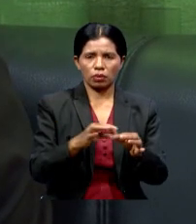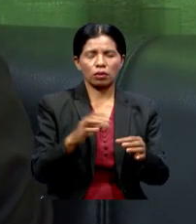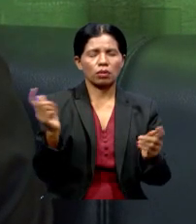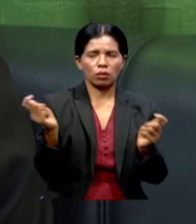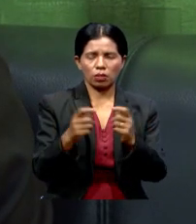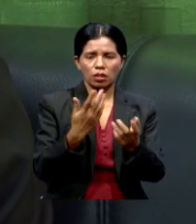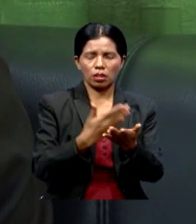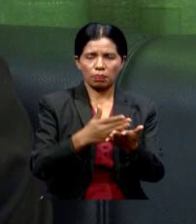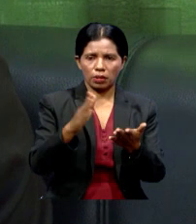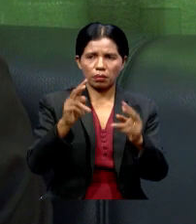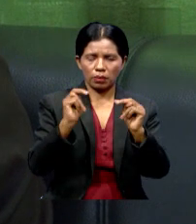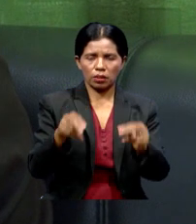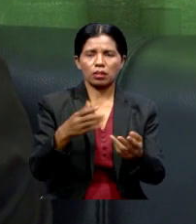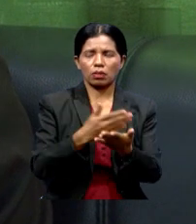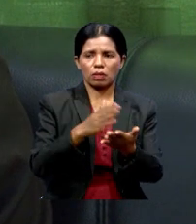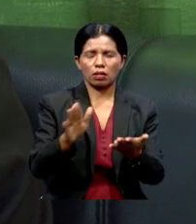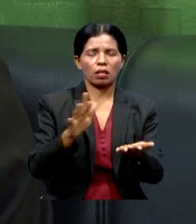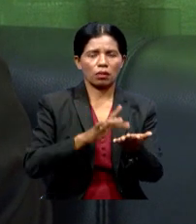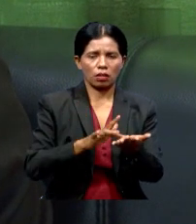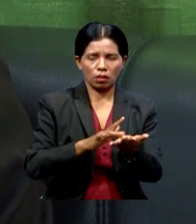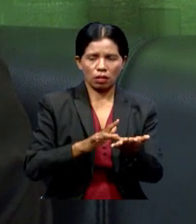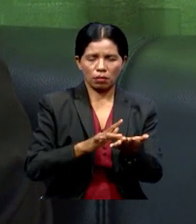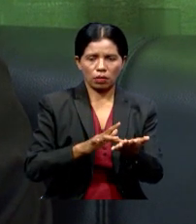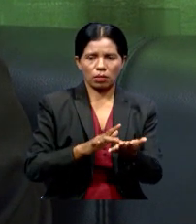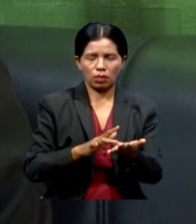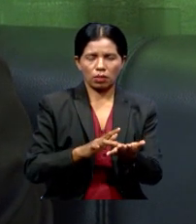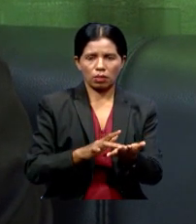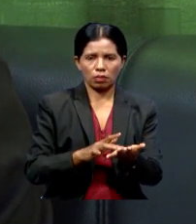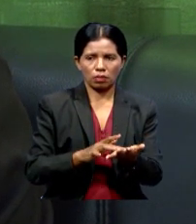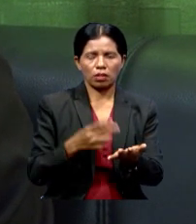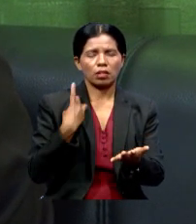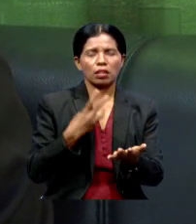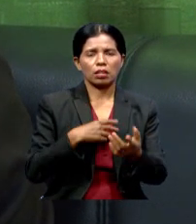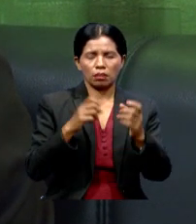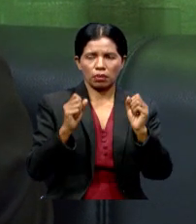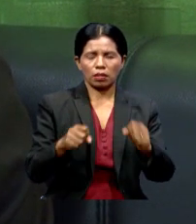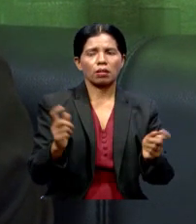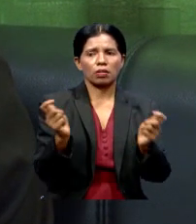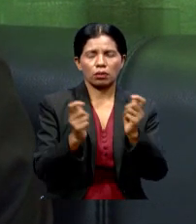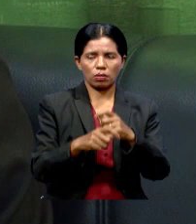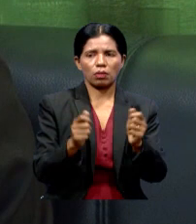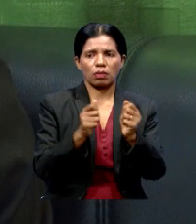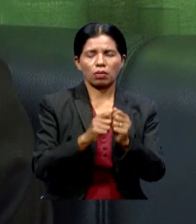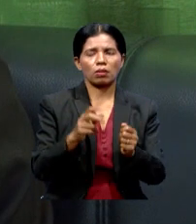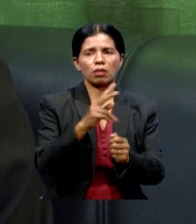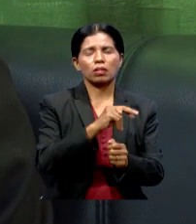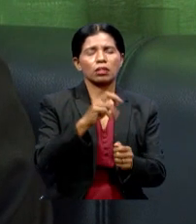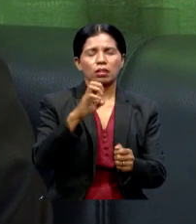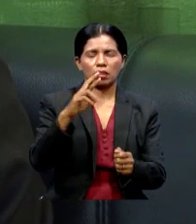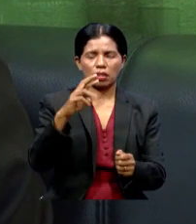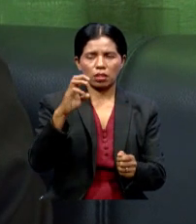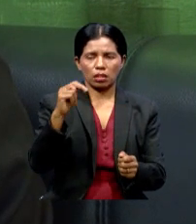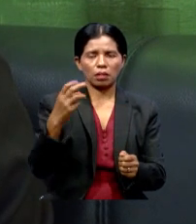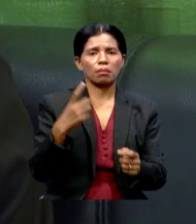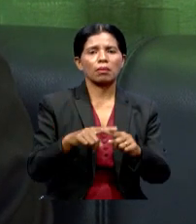compras anunciar ke ai moruk ne bemak paten brand name itabele troka honya generik maybe itane itala